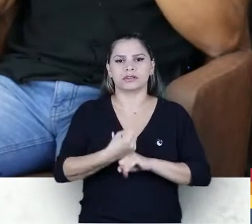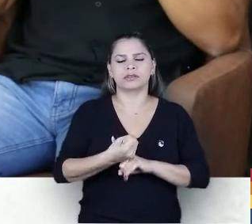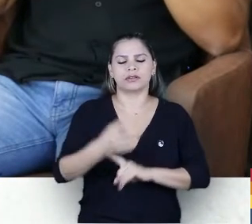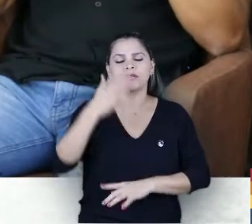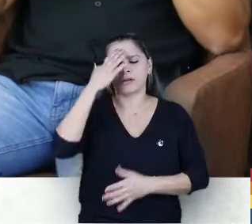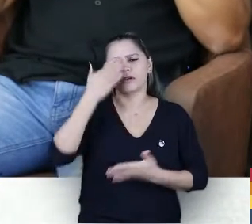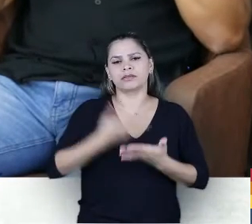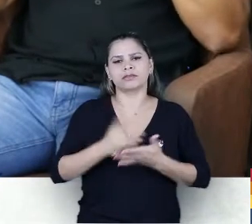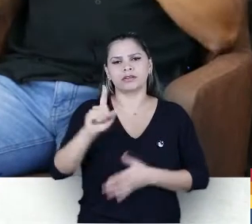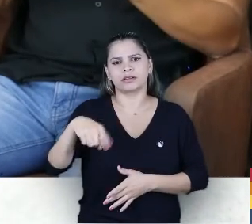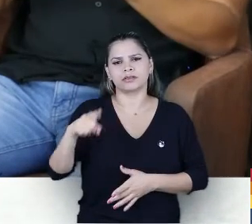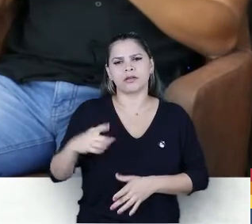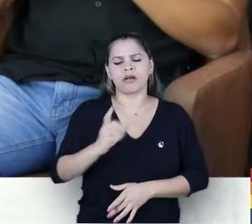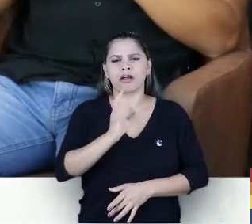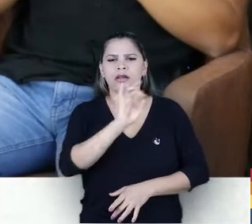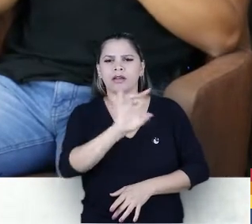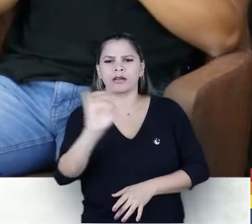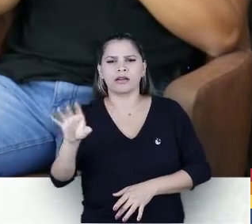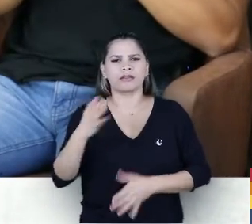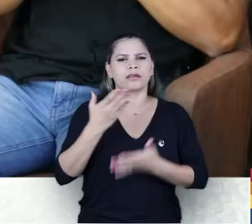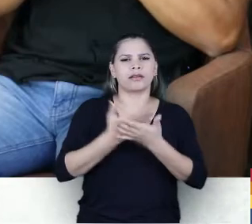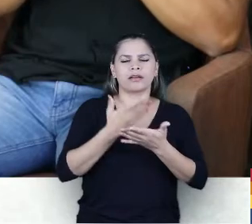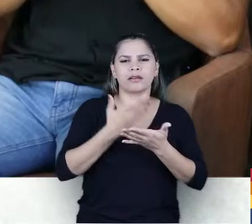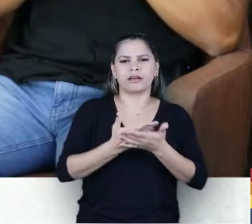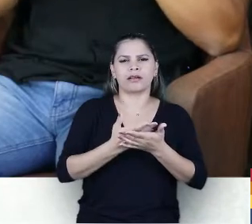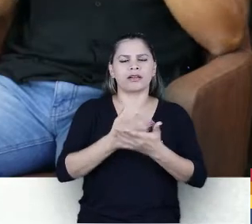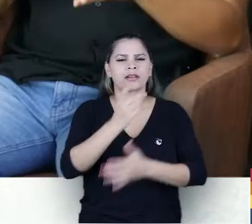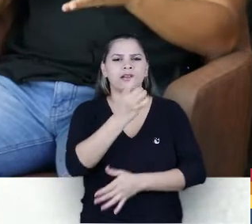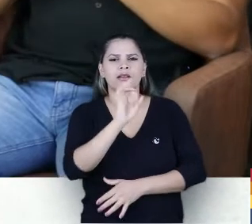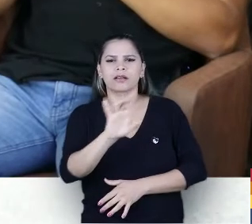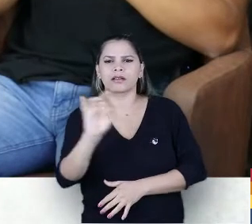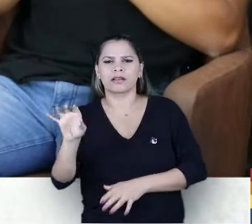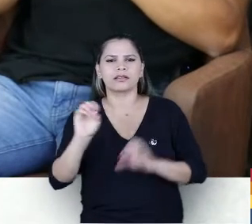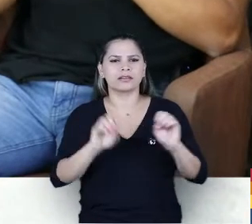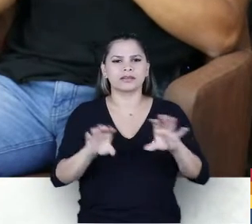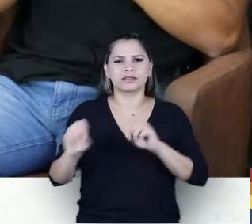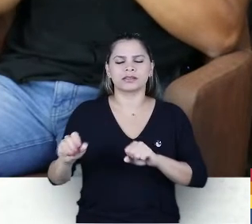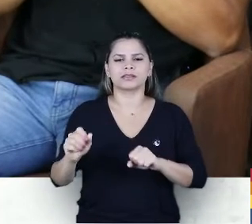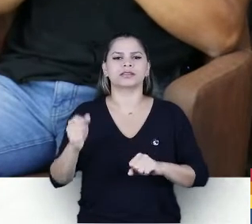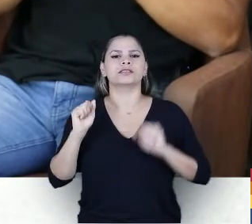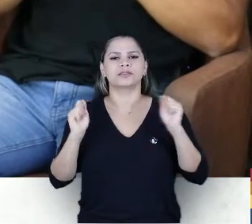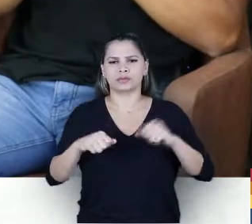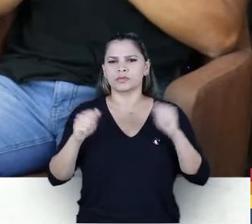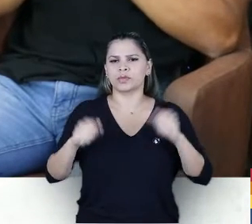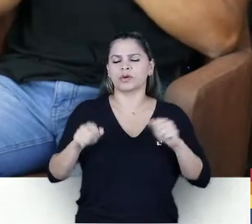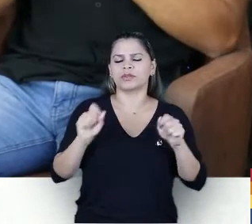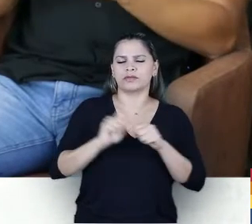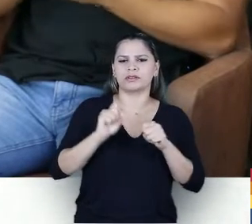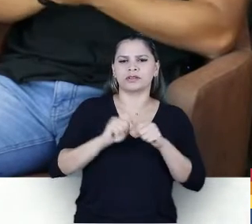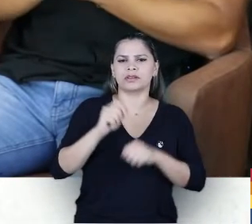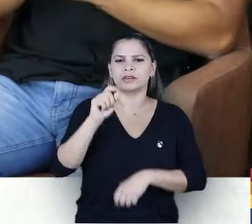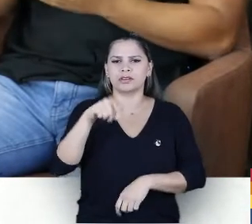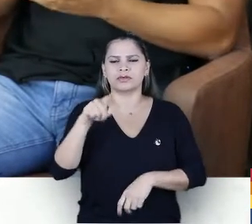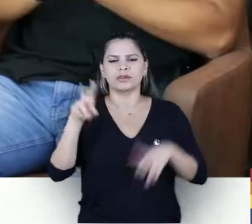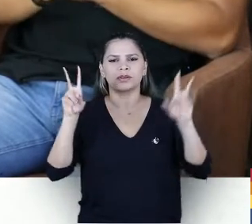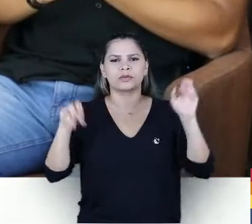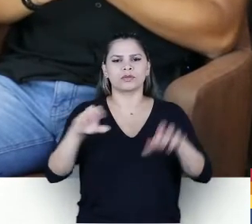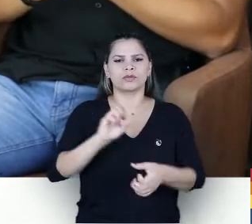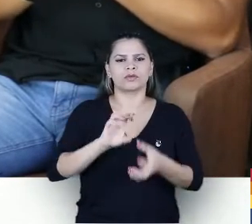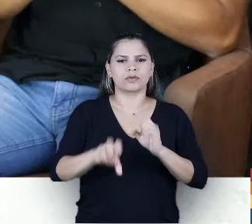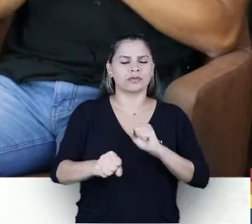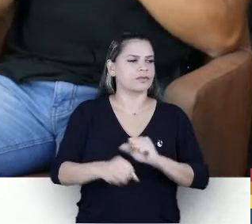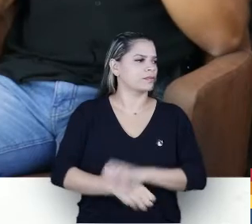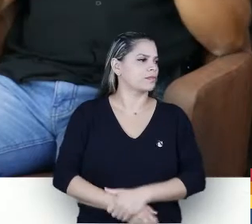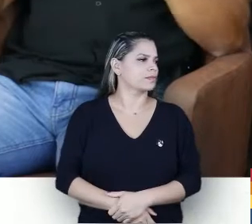né, possa atuar de forma intervencionista, né, na sociedade. Então, acredito que é isso. Cada aula, cada